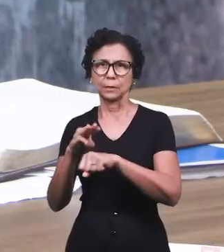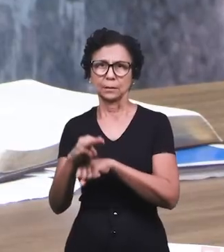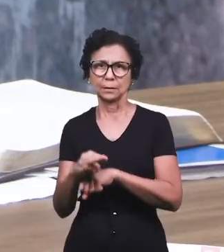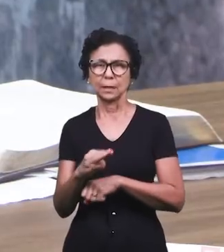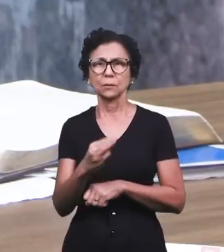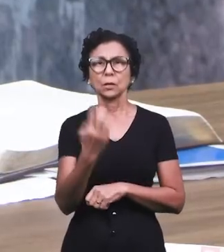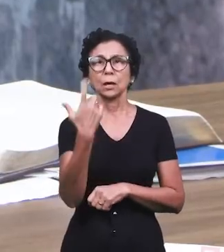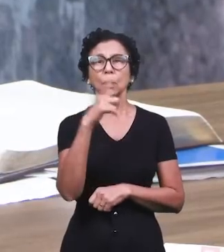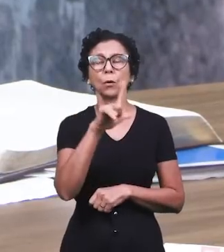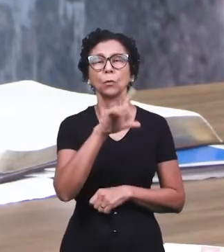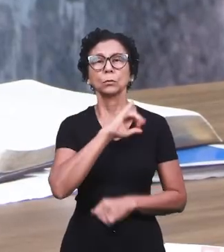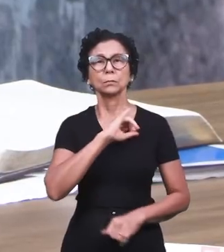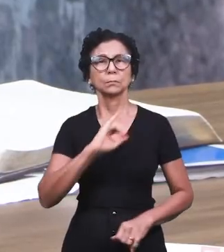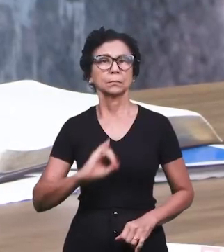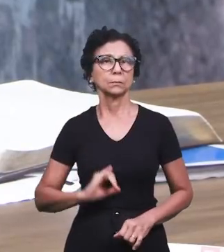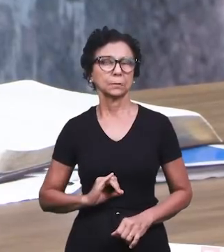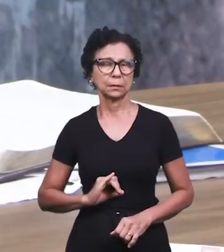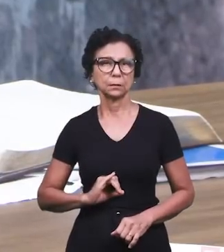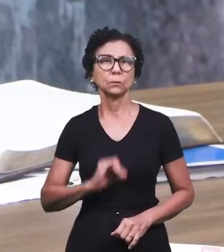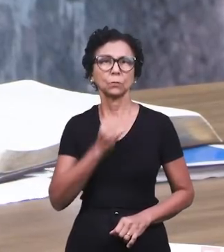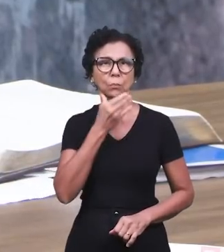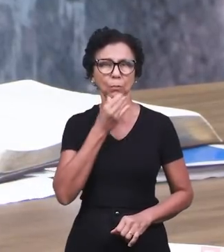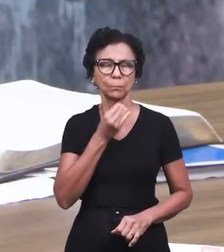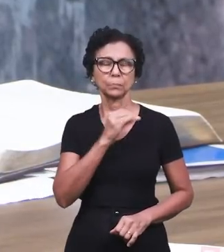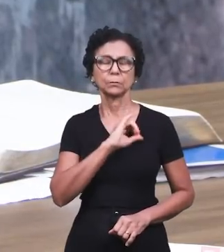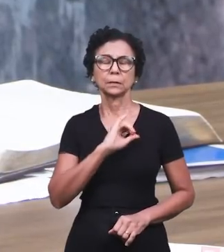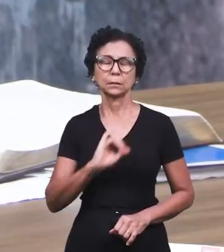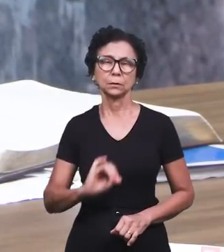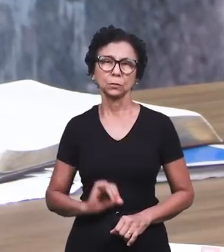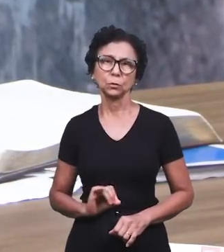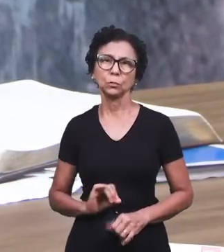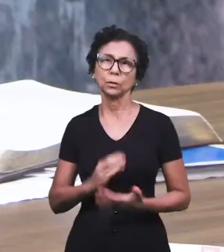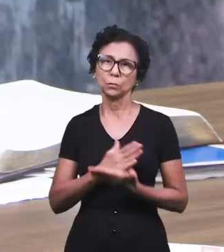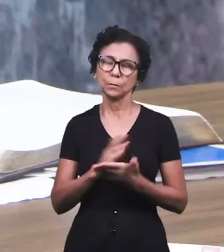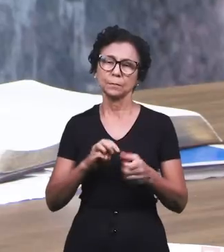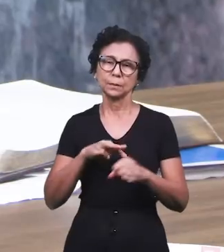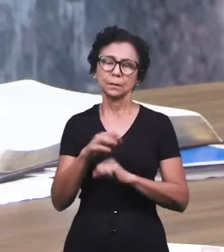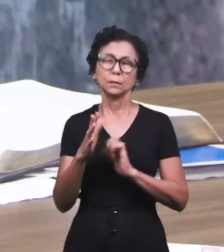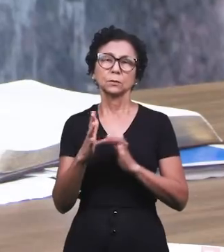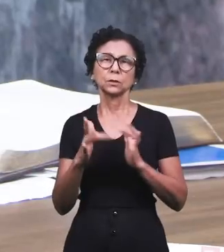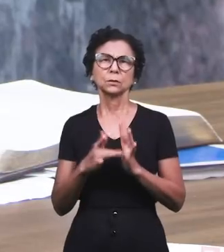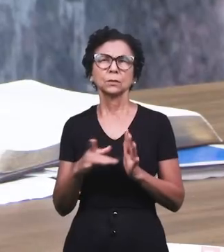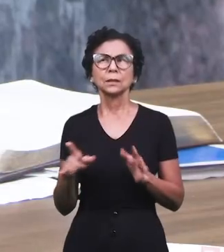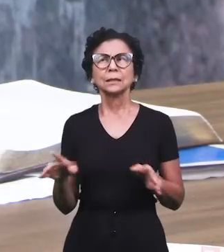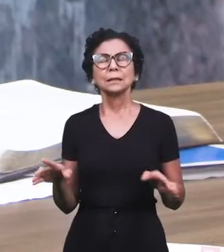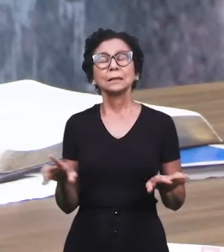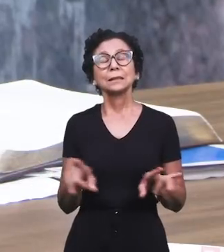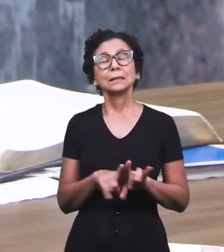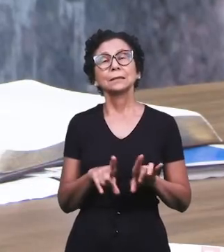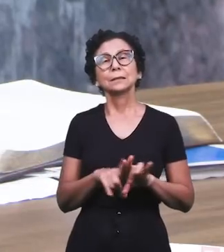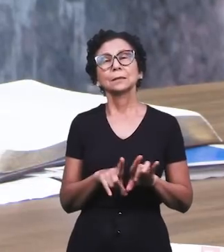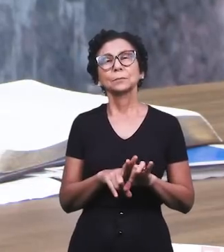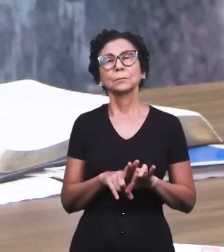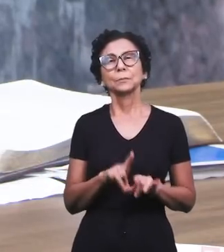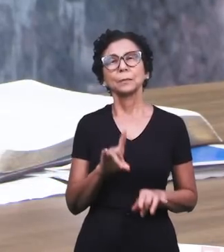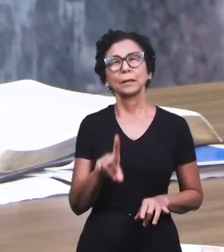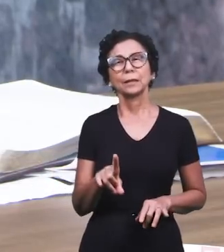imperador, e ele realiza o seu ministério nesse contexto. E falando disso, pode parecer uma coisa assim